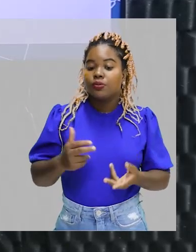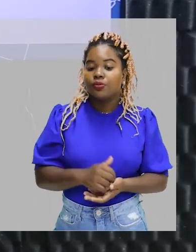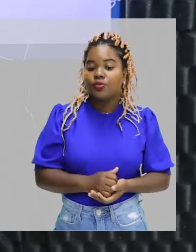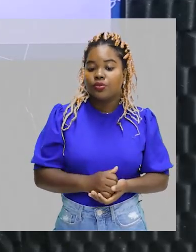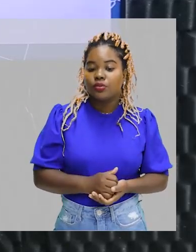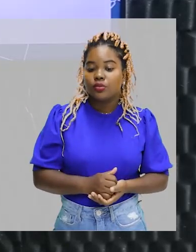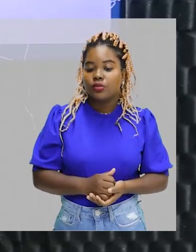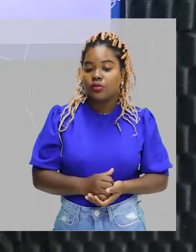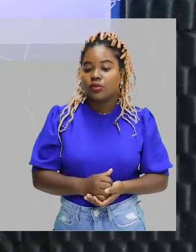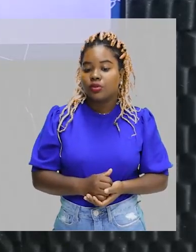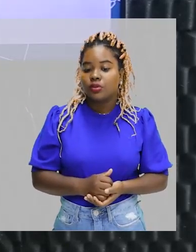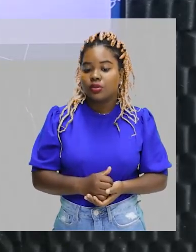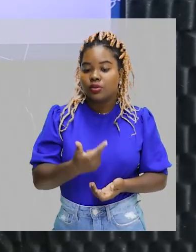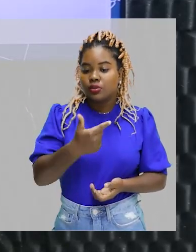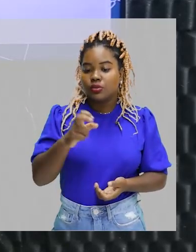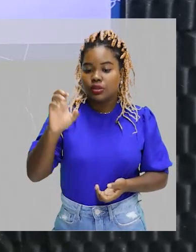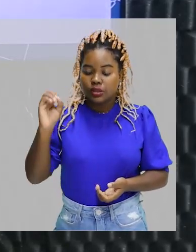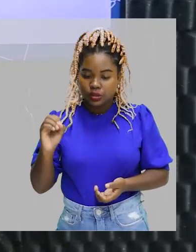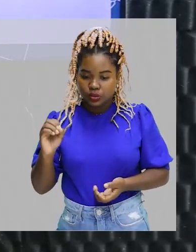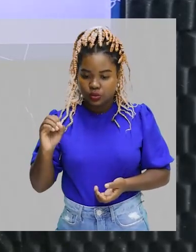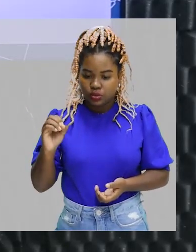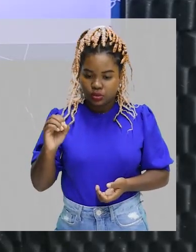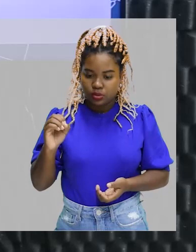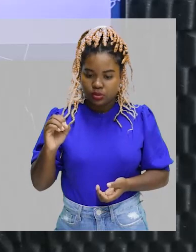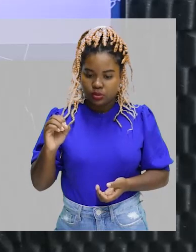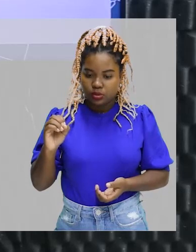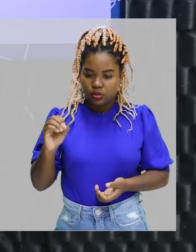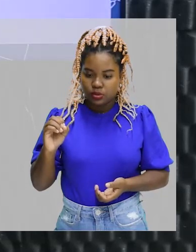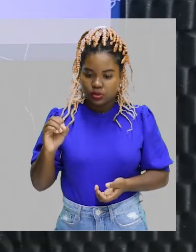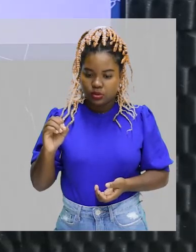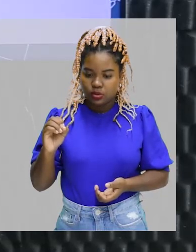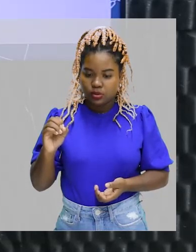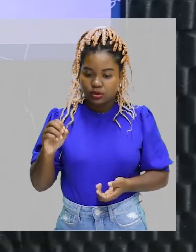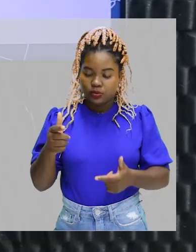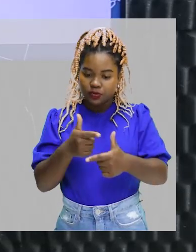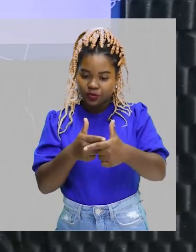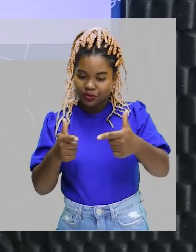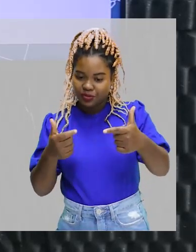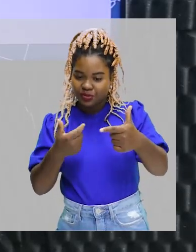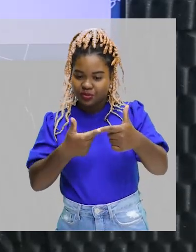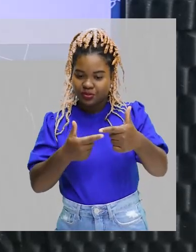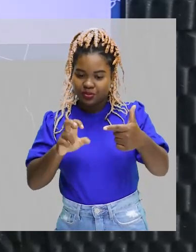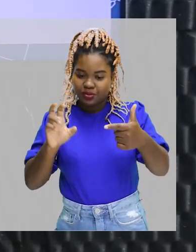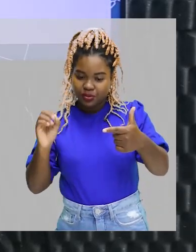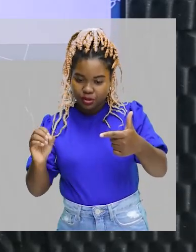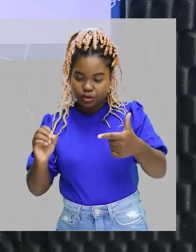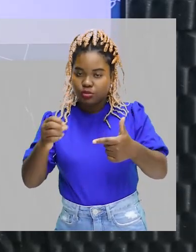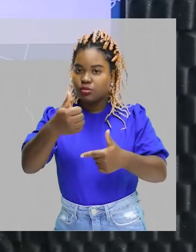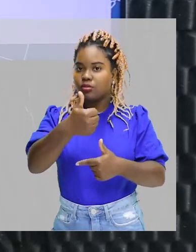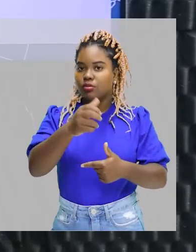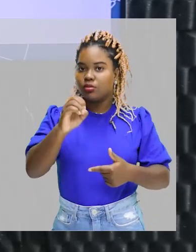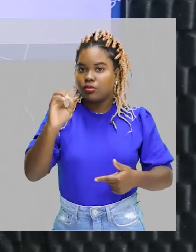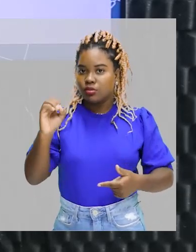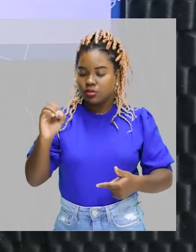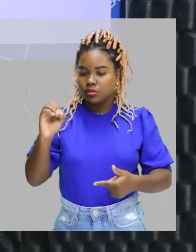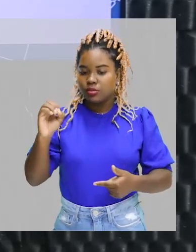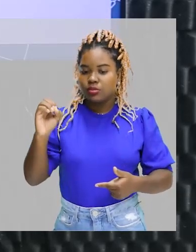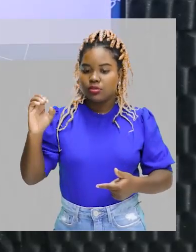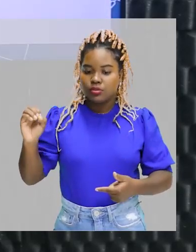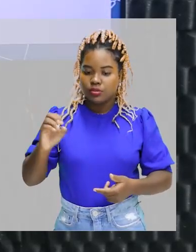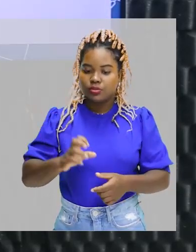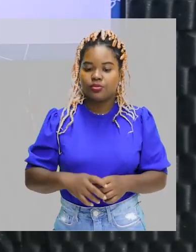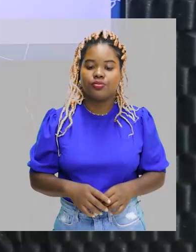o 250, eu vou jogá-lo para o outro membro. E ele vai dividindo. Então, vai ficar